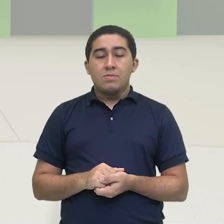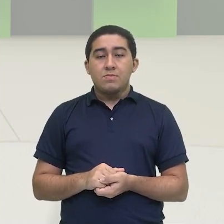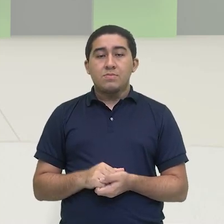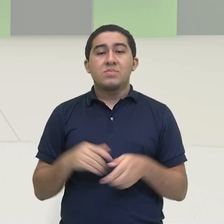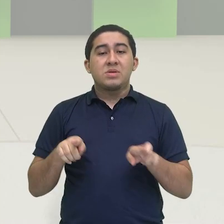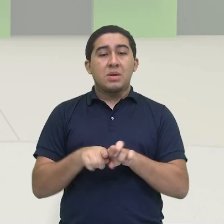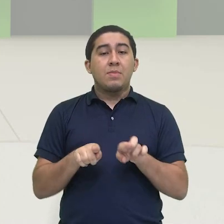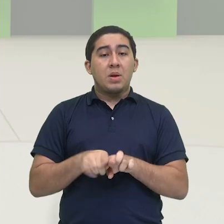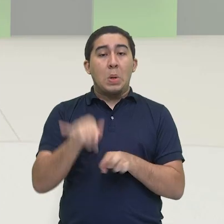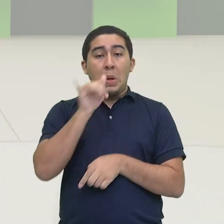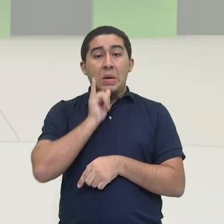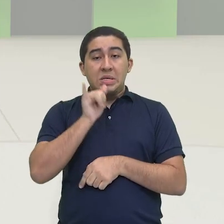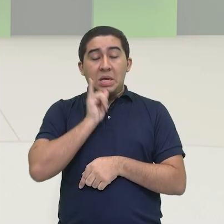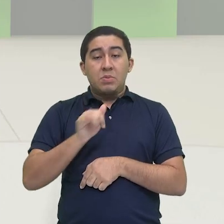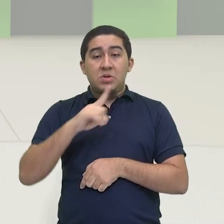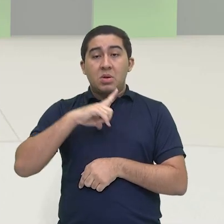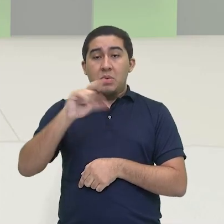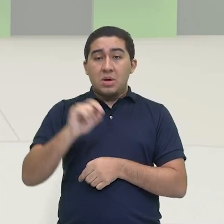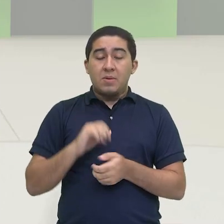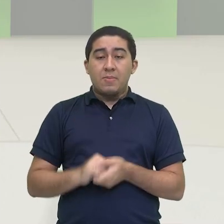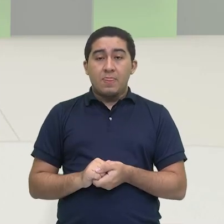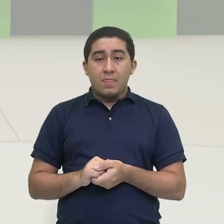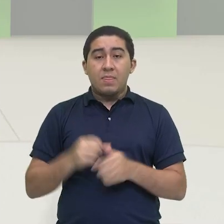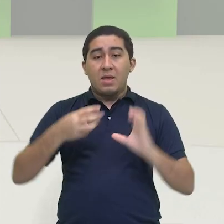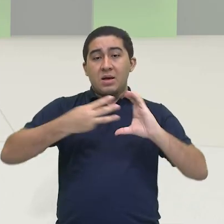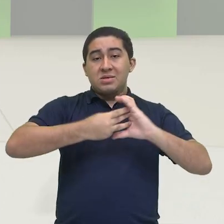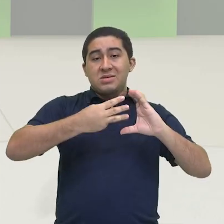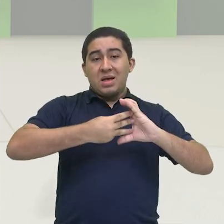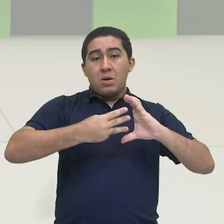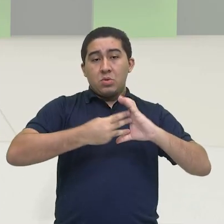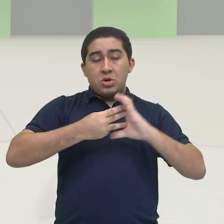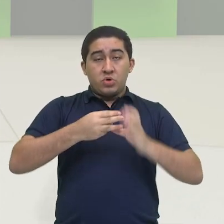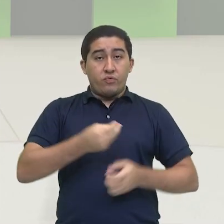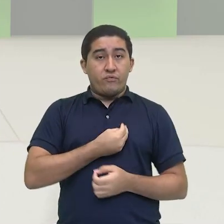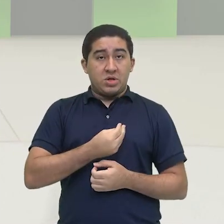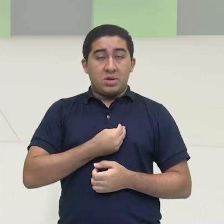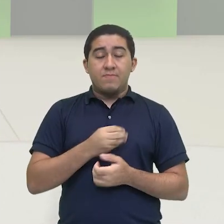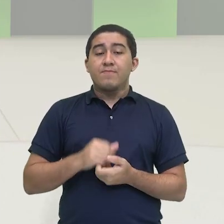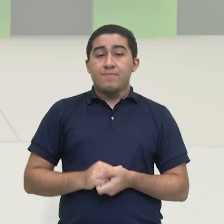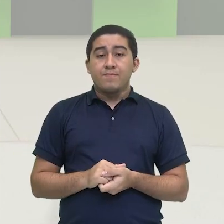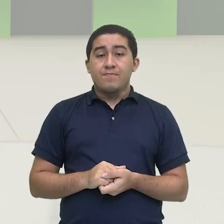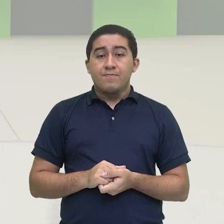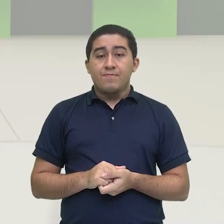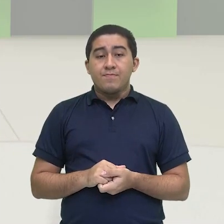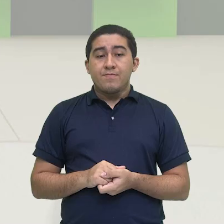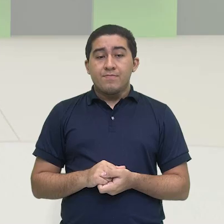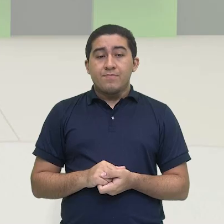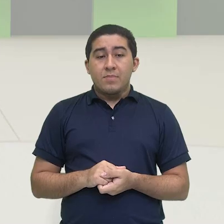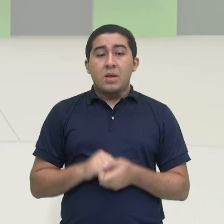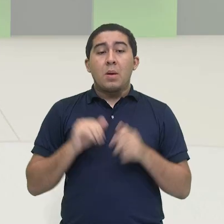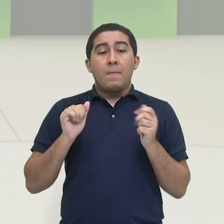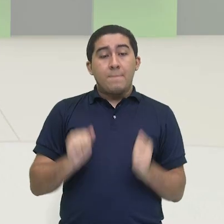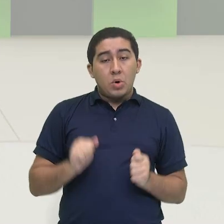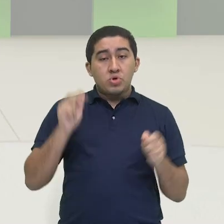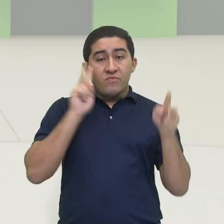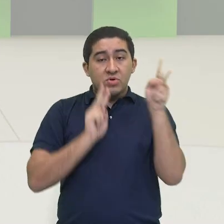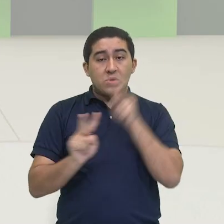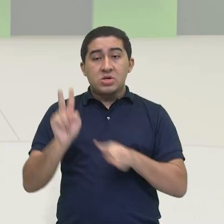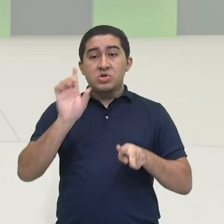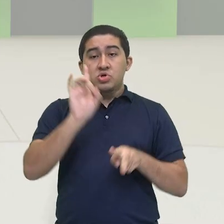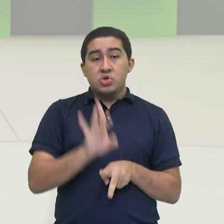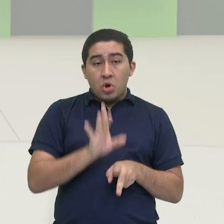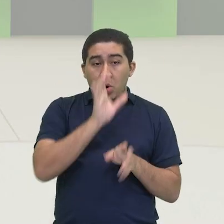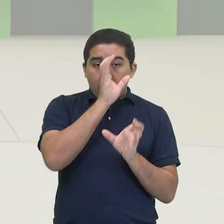domínio microscópico, eu tenho as células biológicas, que podem ser vistas só